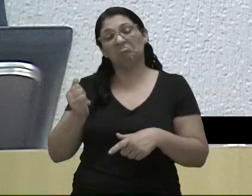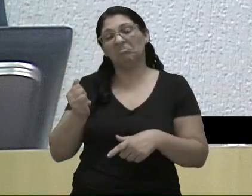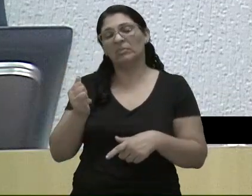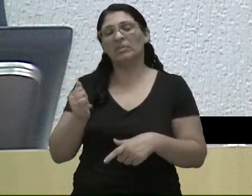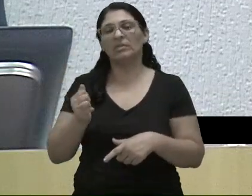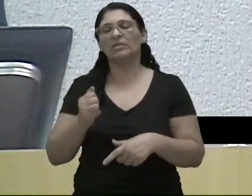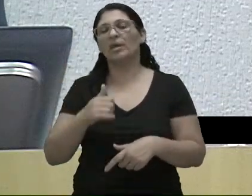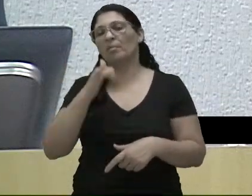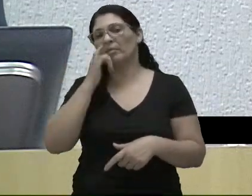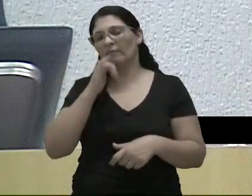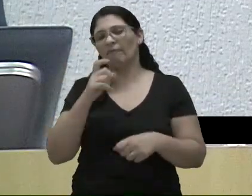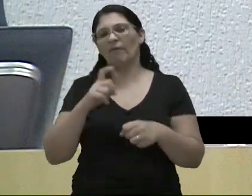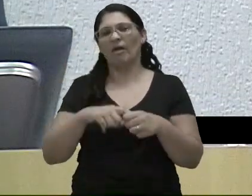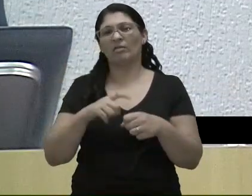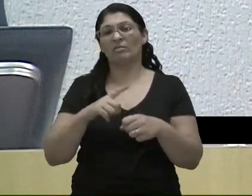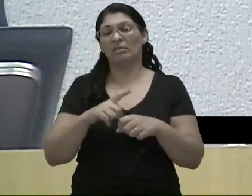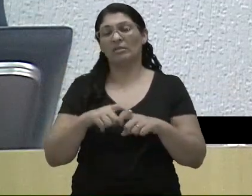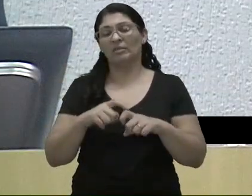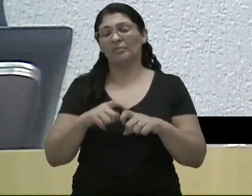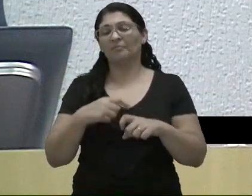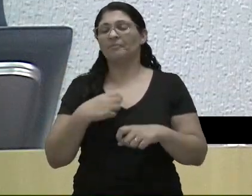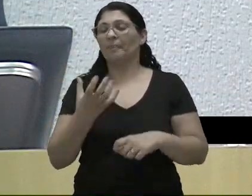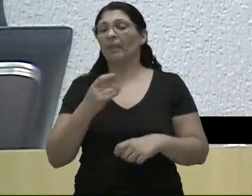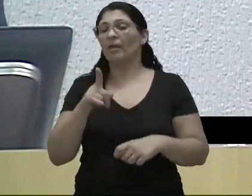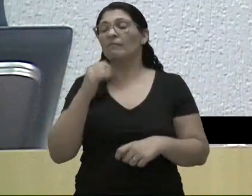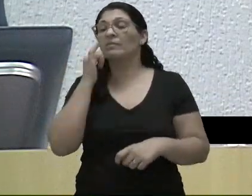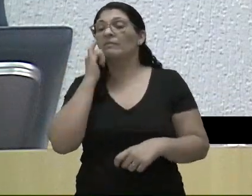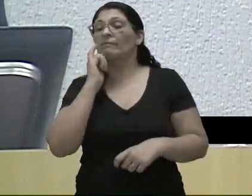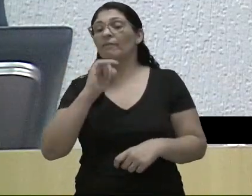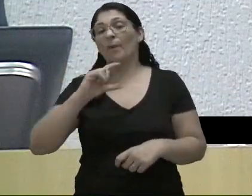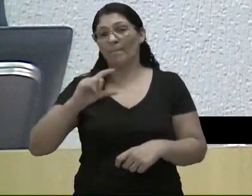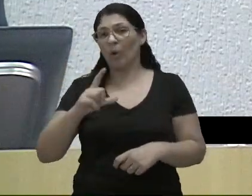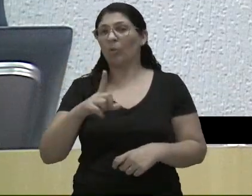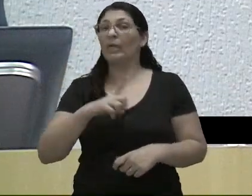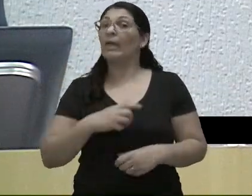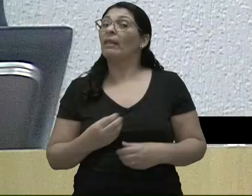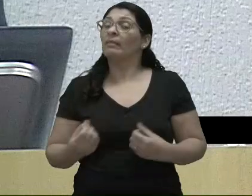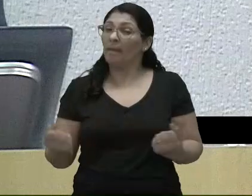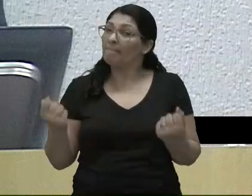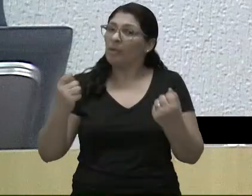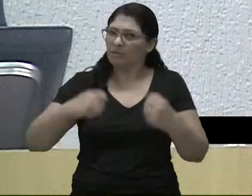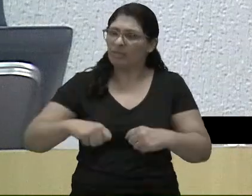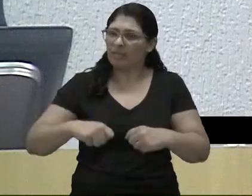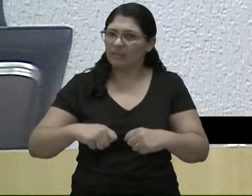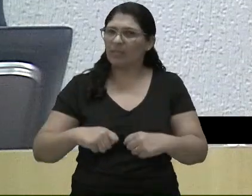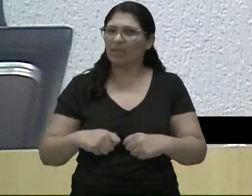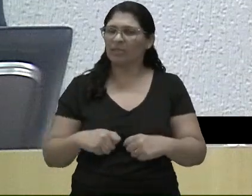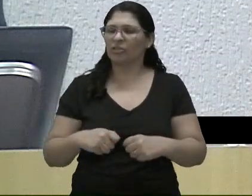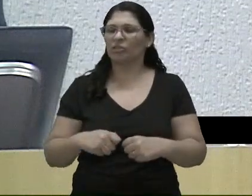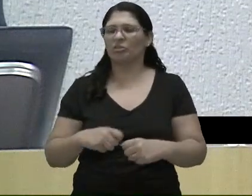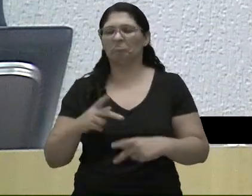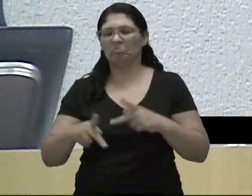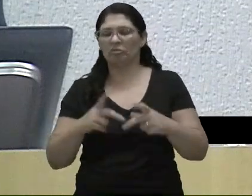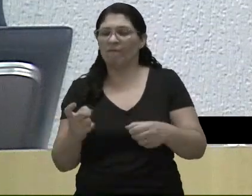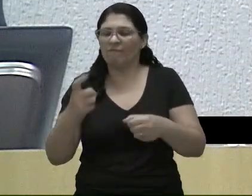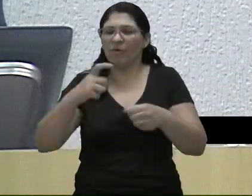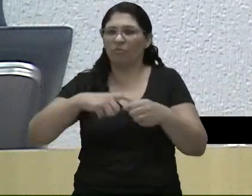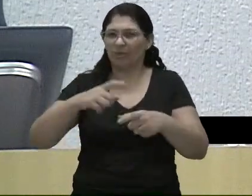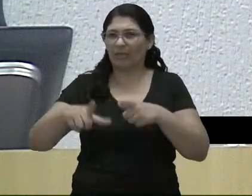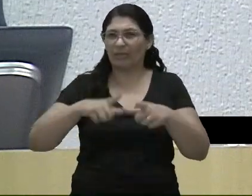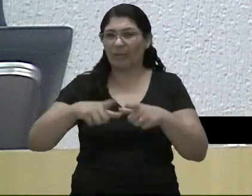médicos. Eu gostaria que você falasse um pouco sobre isso. Há a possibilidade, então, de retroagir essas demissões e Taubaté não ser